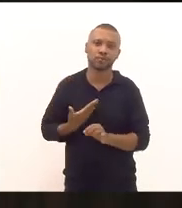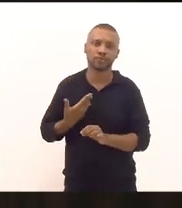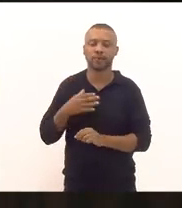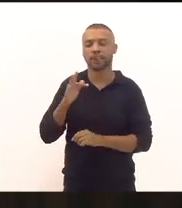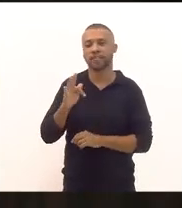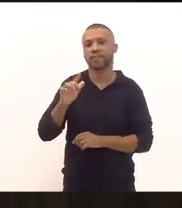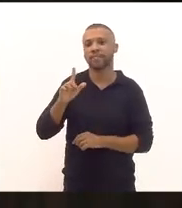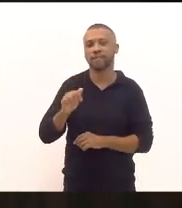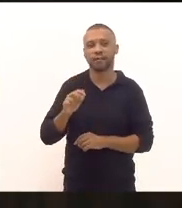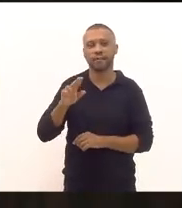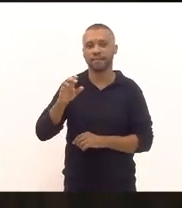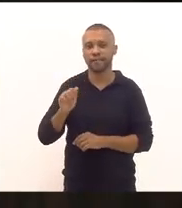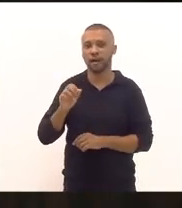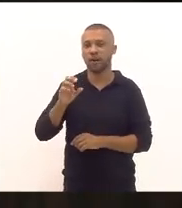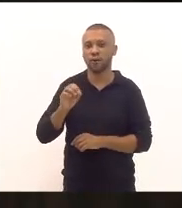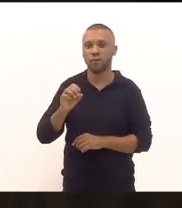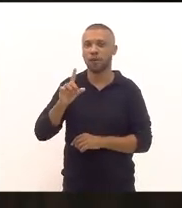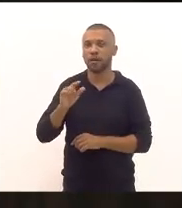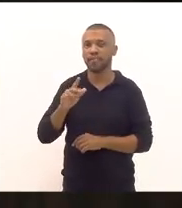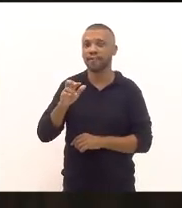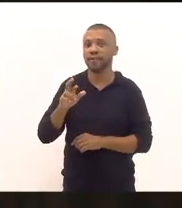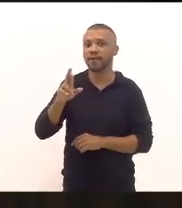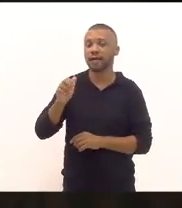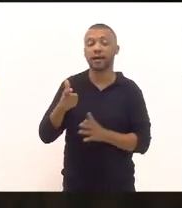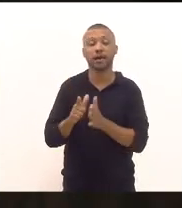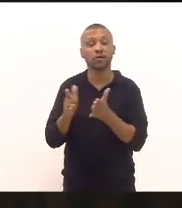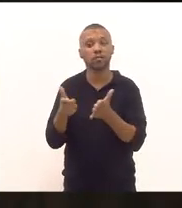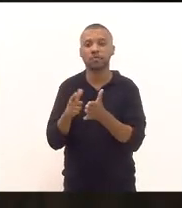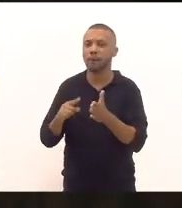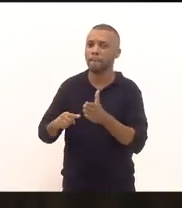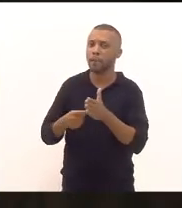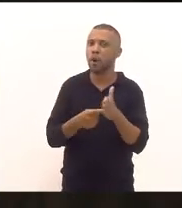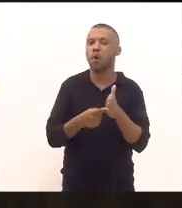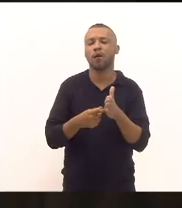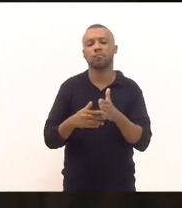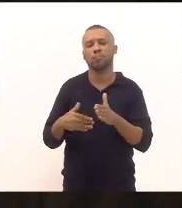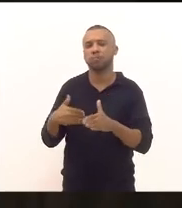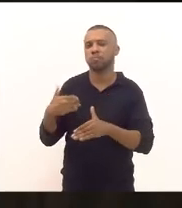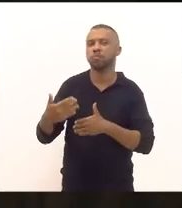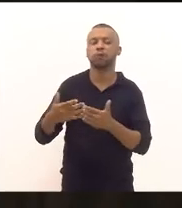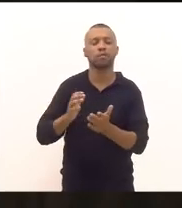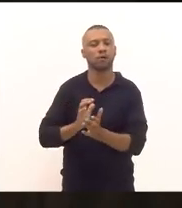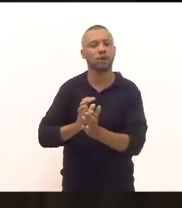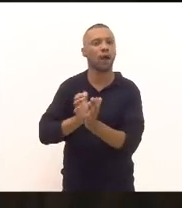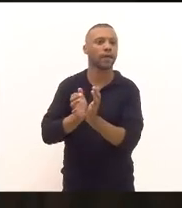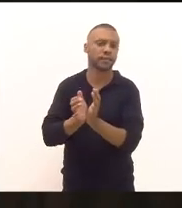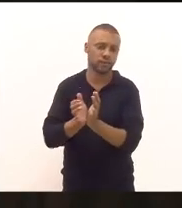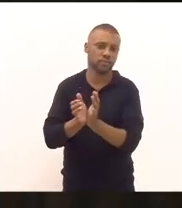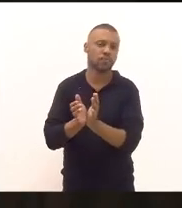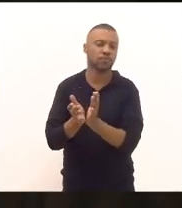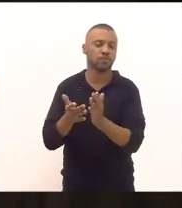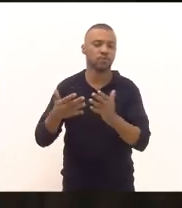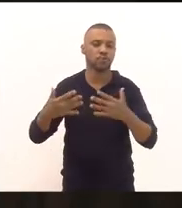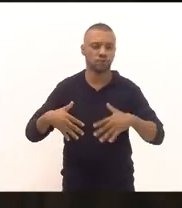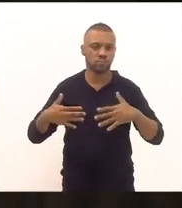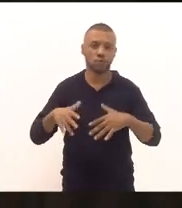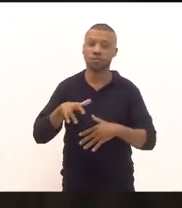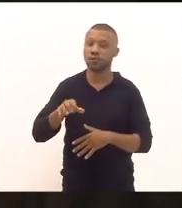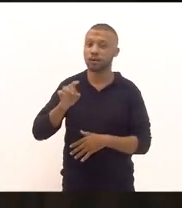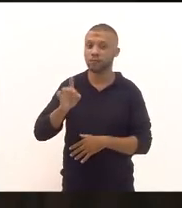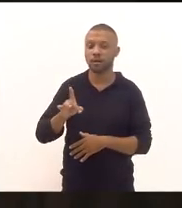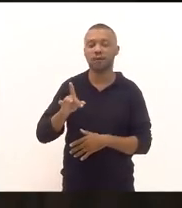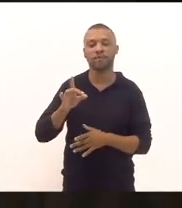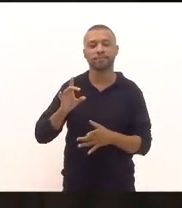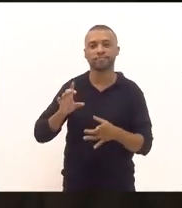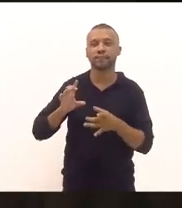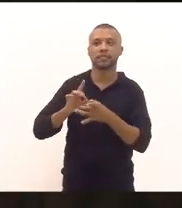querida Flávia Oliveira jornalista que tem denunciado constantemente o racismo não só a partir